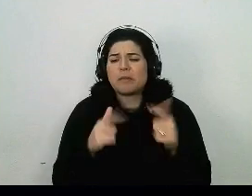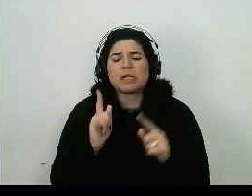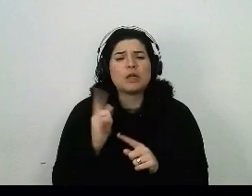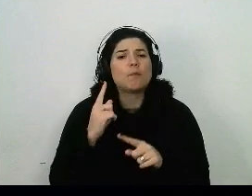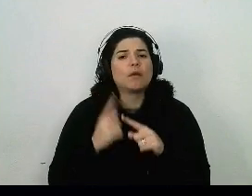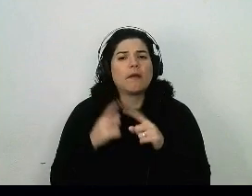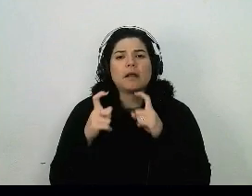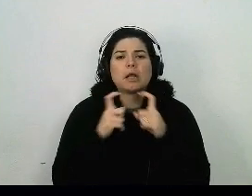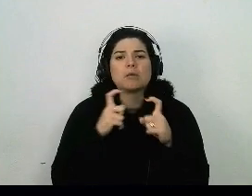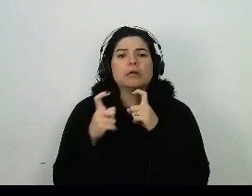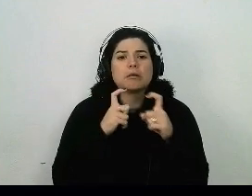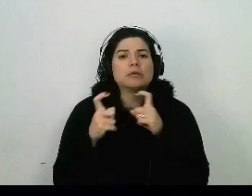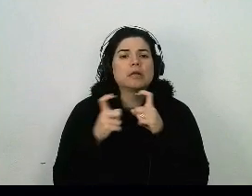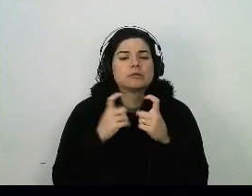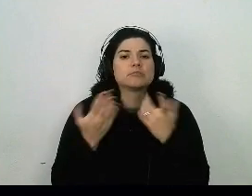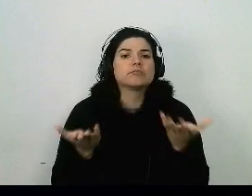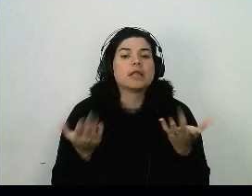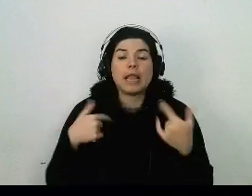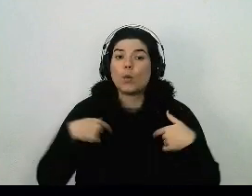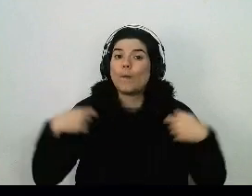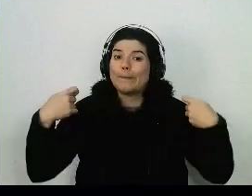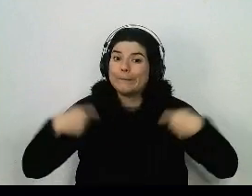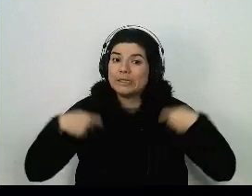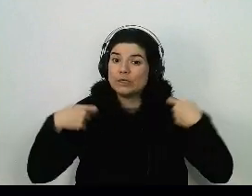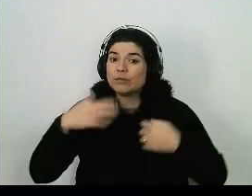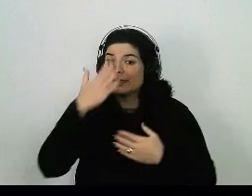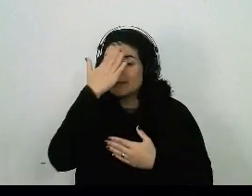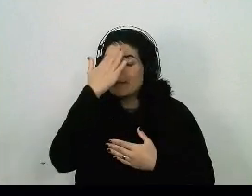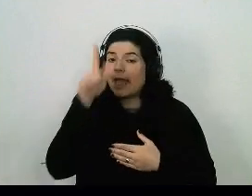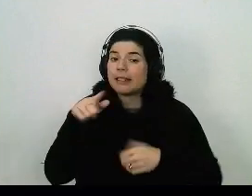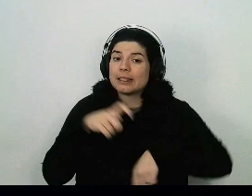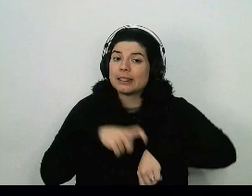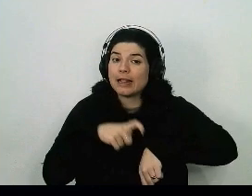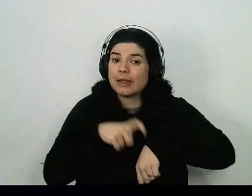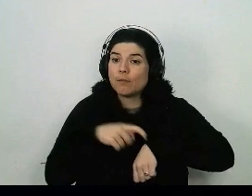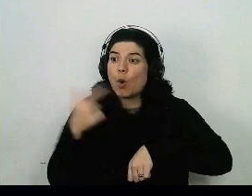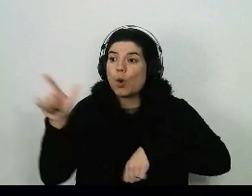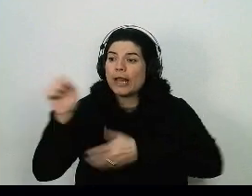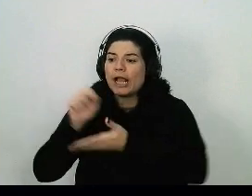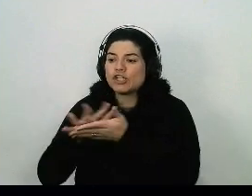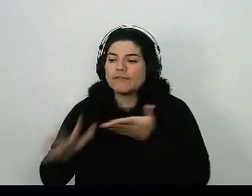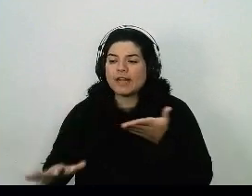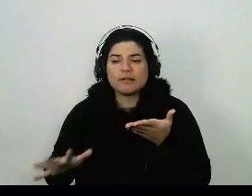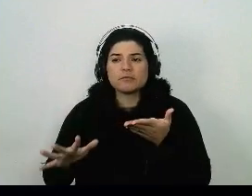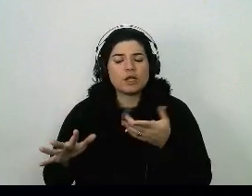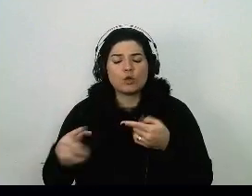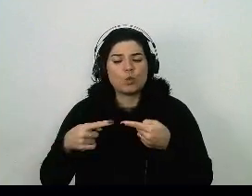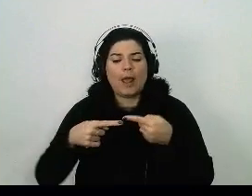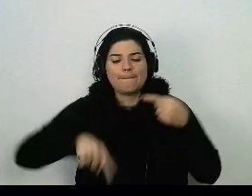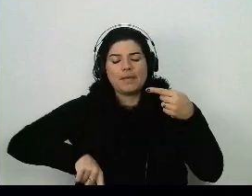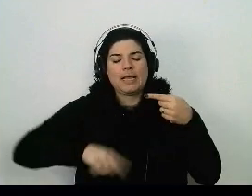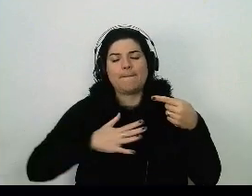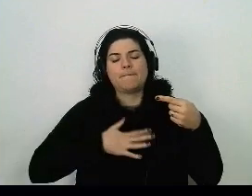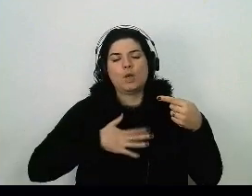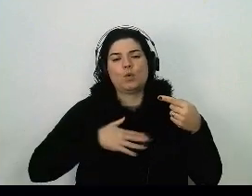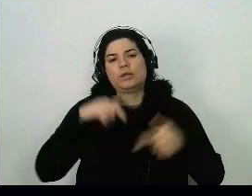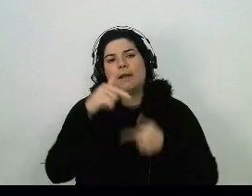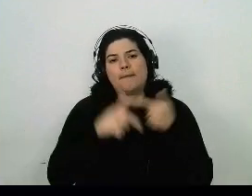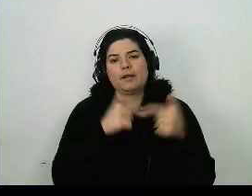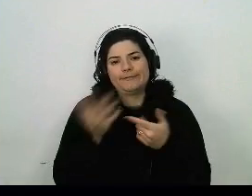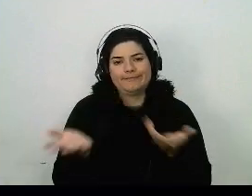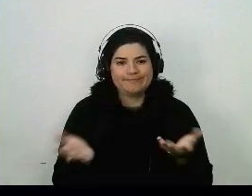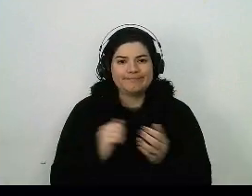então uma das coisas que eu preciso mensurar eu tenho porque eu gasto em outras atividades atividades que não estão ligadas a minha atividade sim